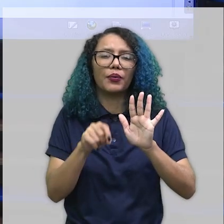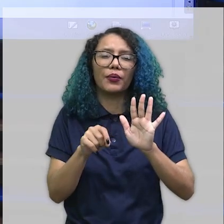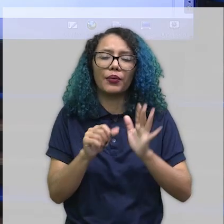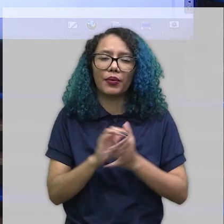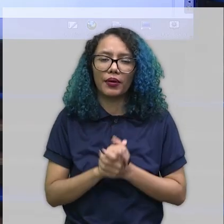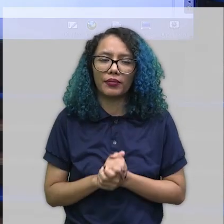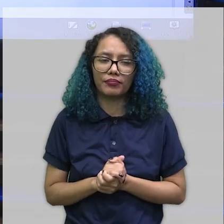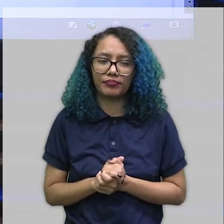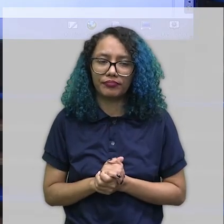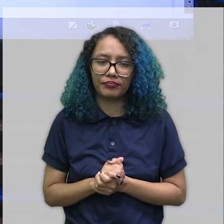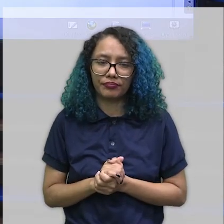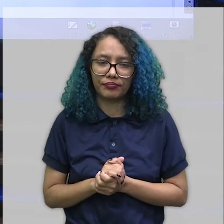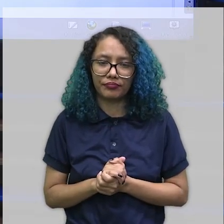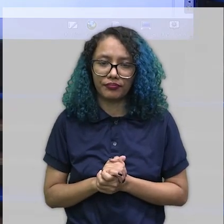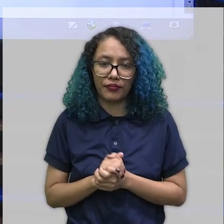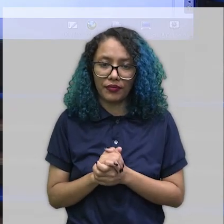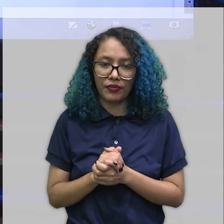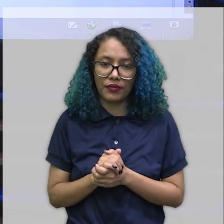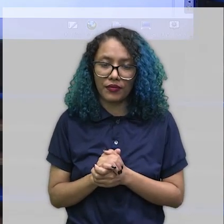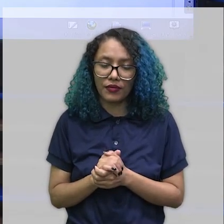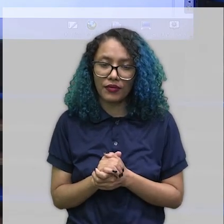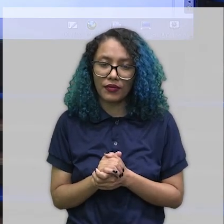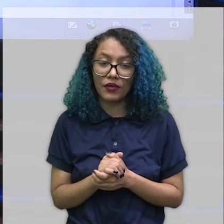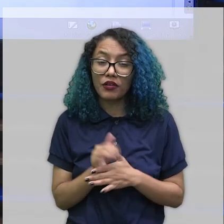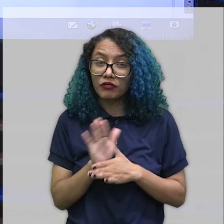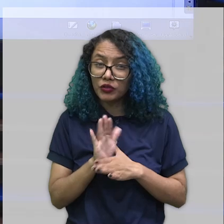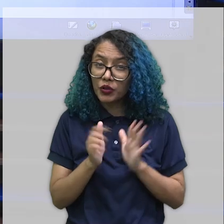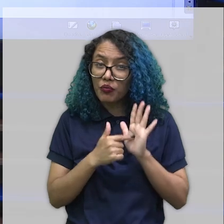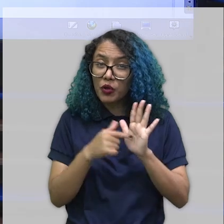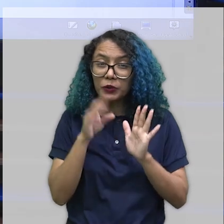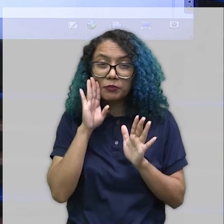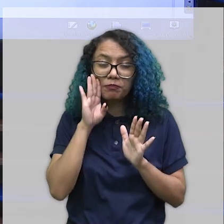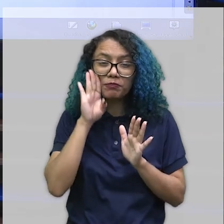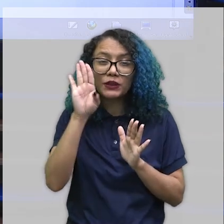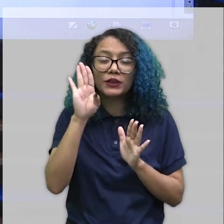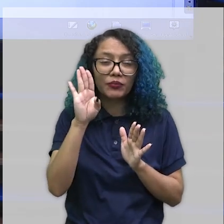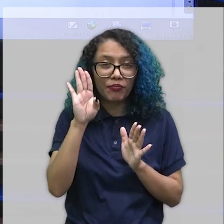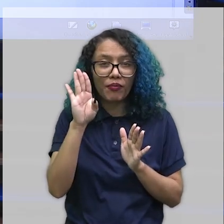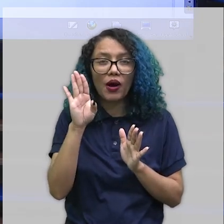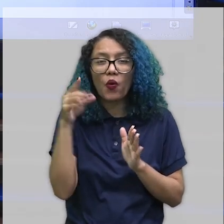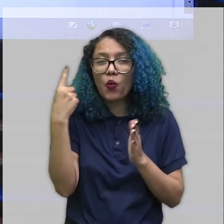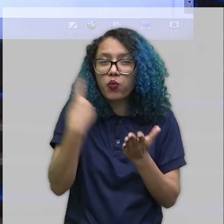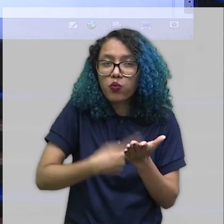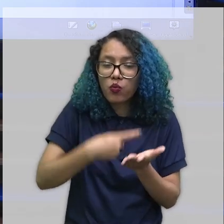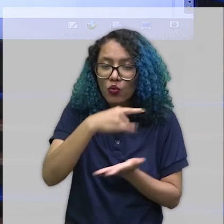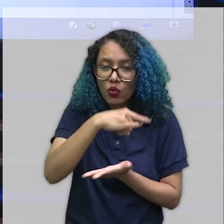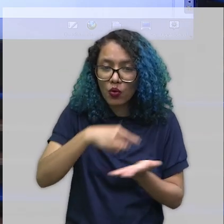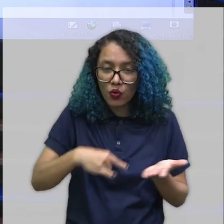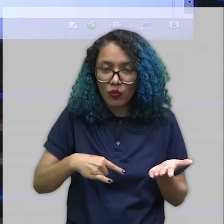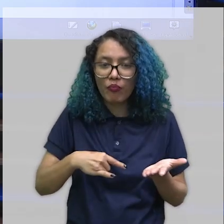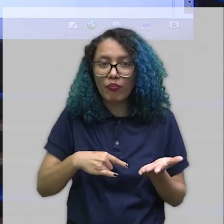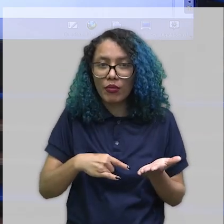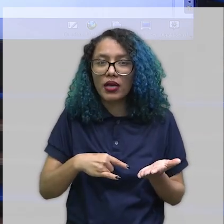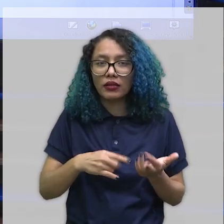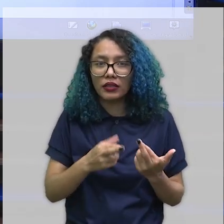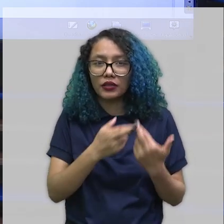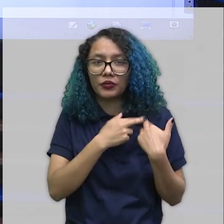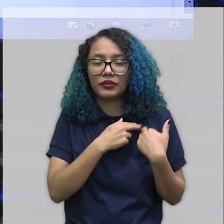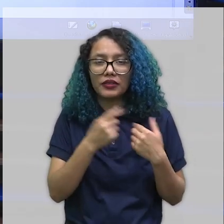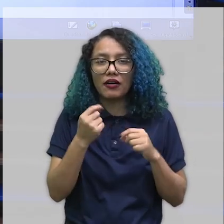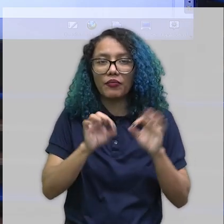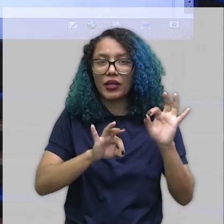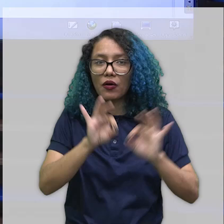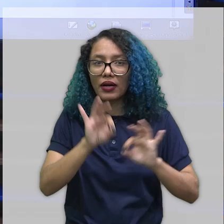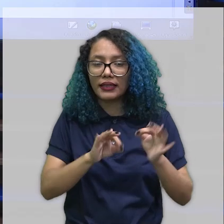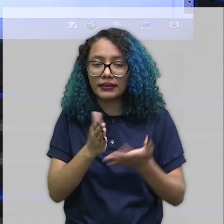ilustra quais foram esses principais tratados que foram responsáveis por consolidar as fronteiras que nós temos hoje.